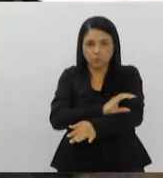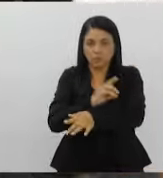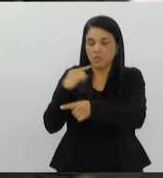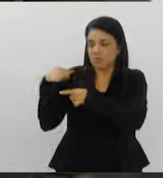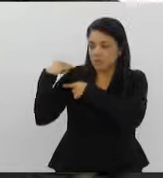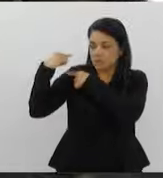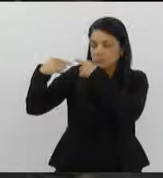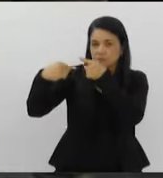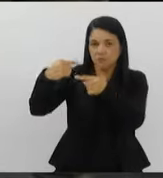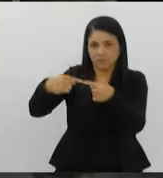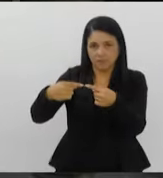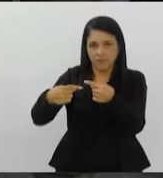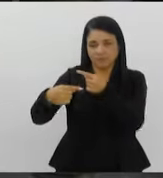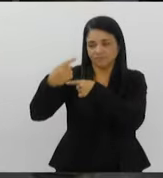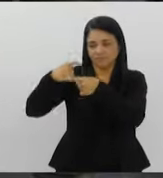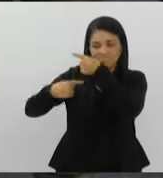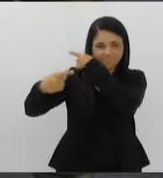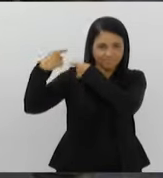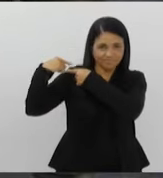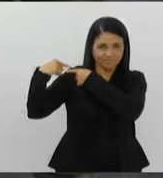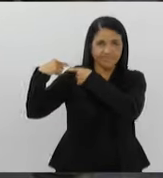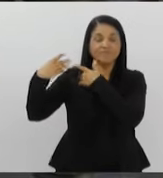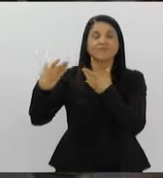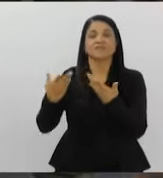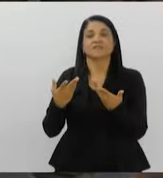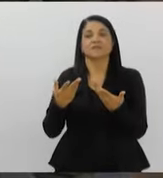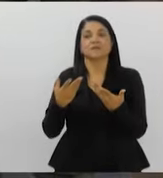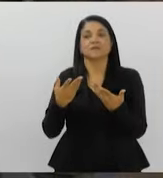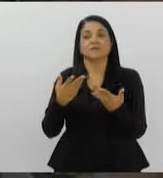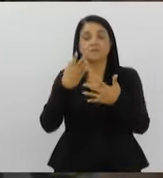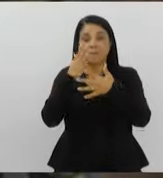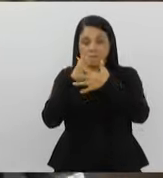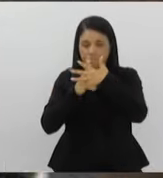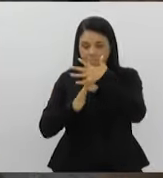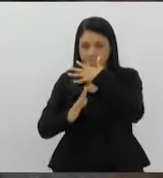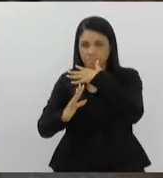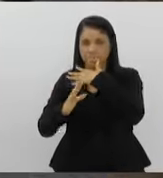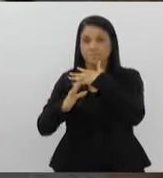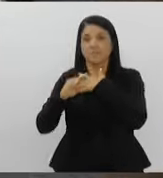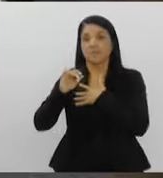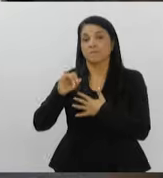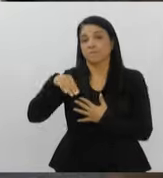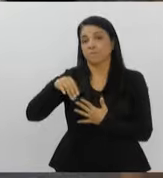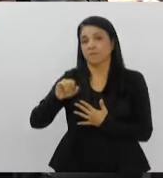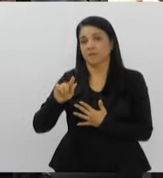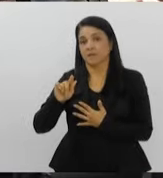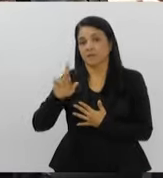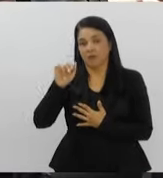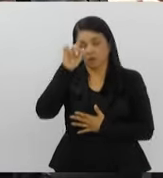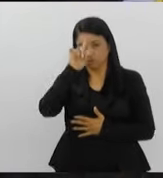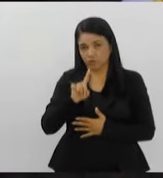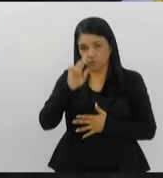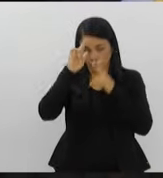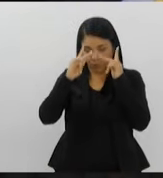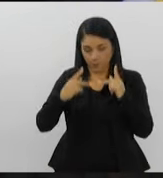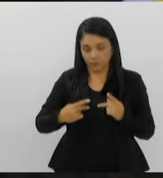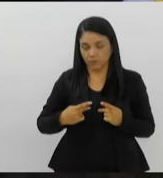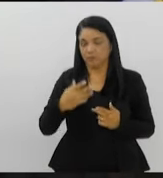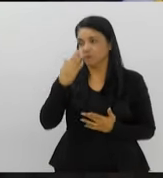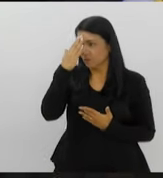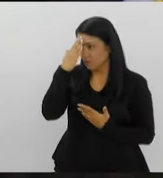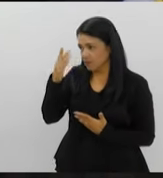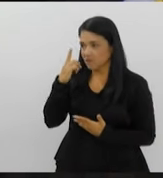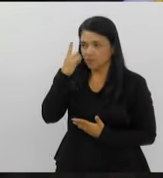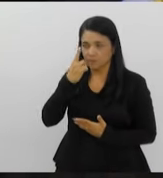ancestralidade, e para relembrar e reforçar. Migrar, presidente, é um direito humano. Muito obrigado, deputada Dani. Vamos